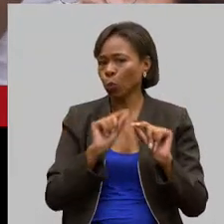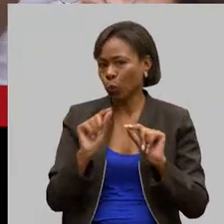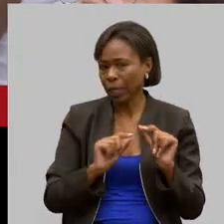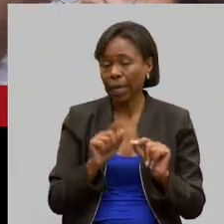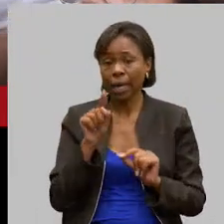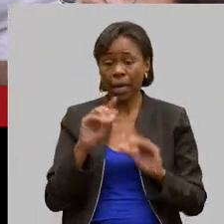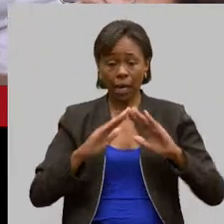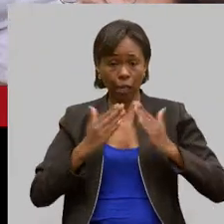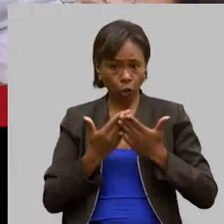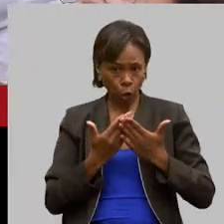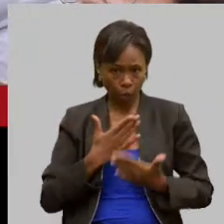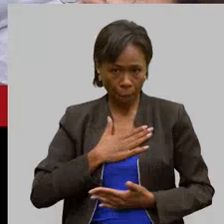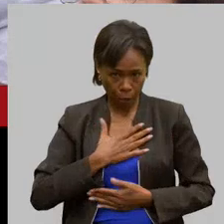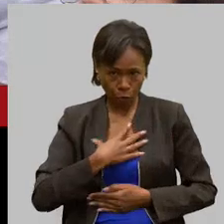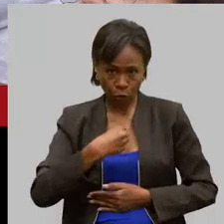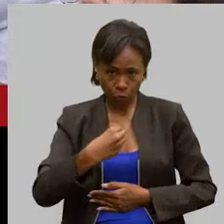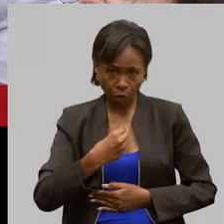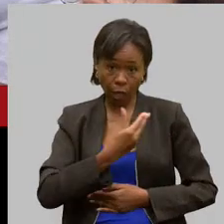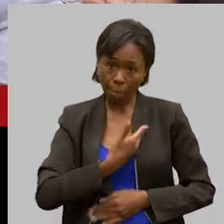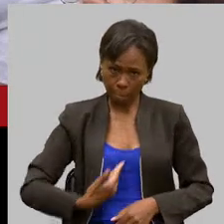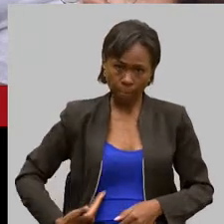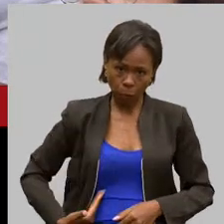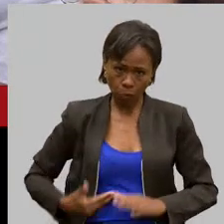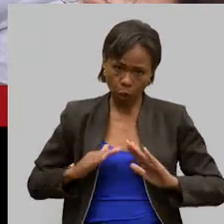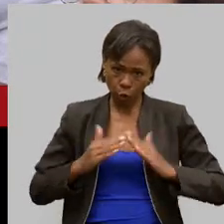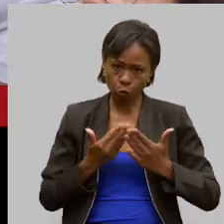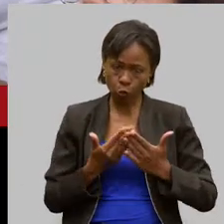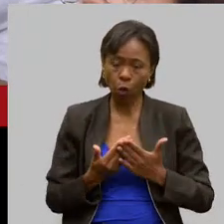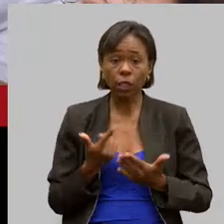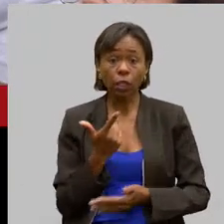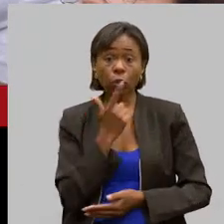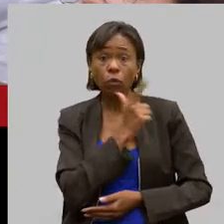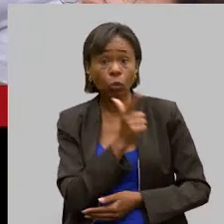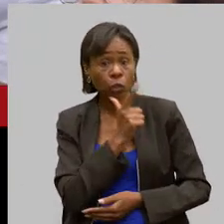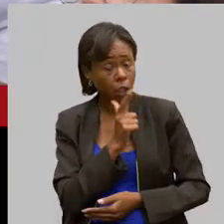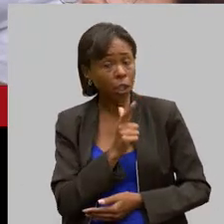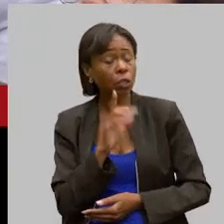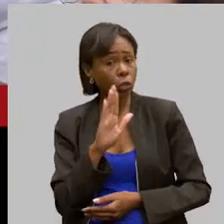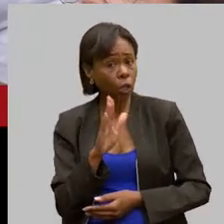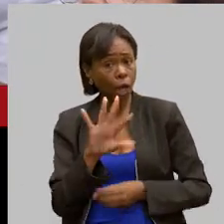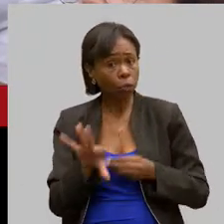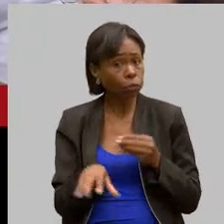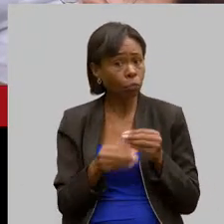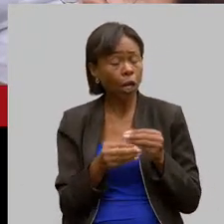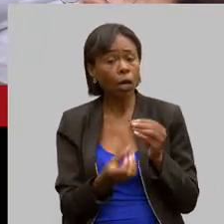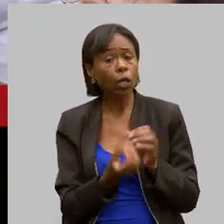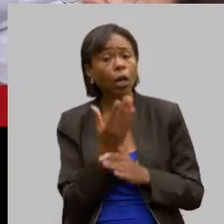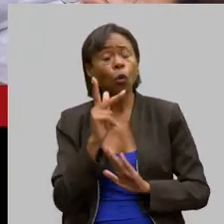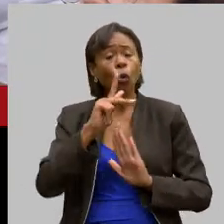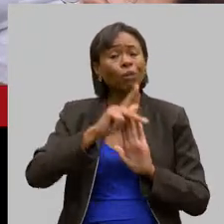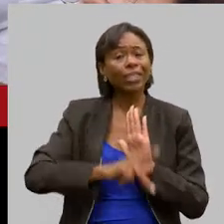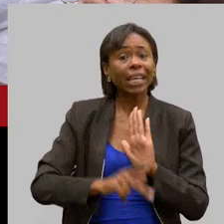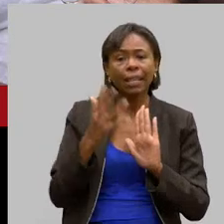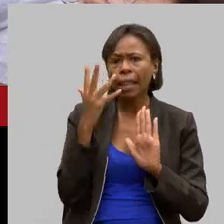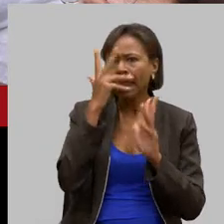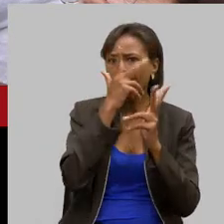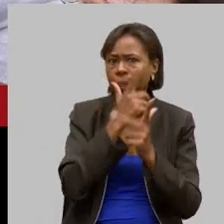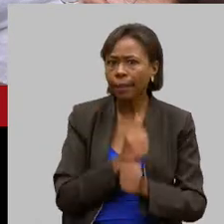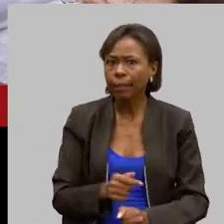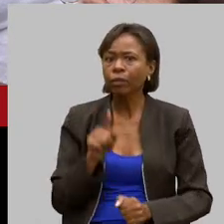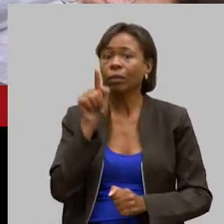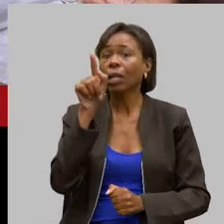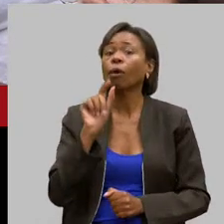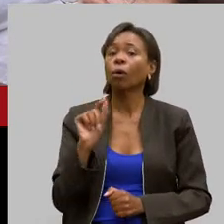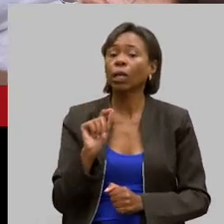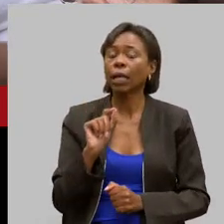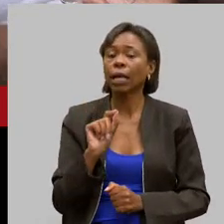escola do meu filho é uma escola pública e nós estamos conseguindo implementar um projeto lindo maravilhoso lá que chama